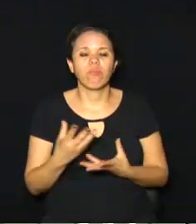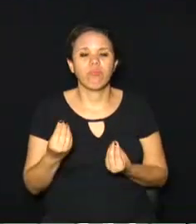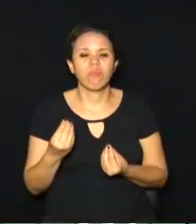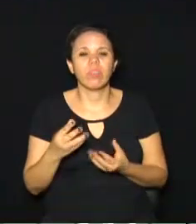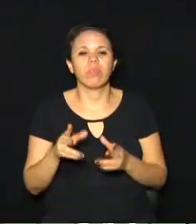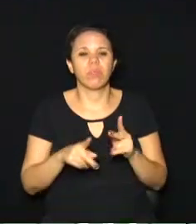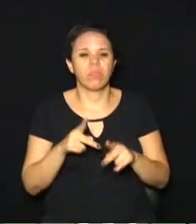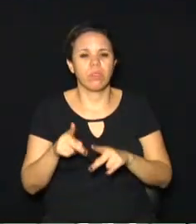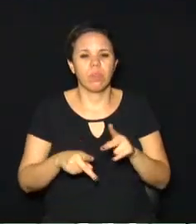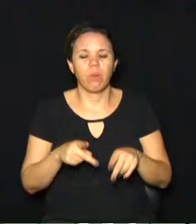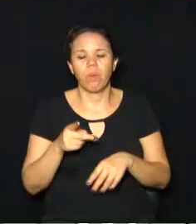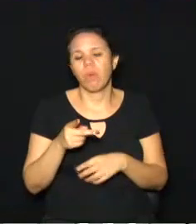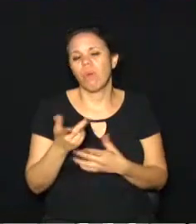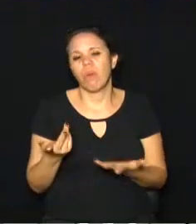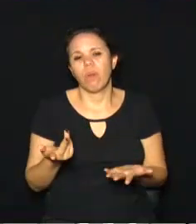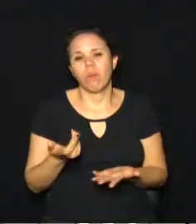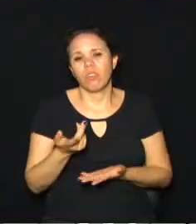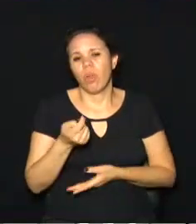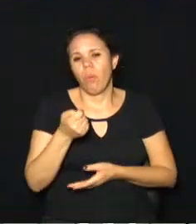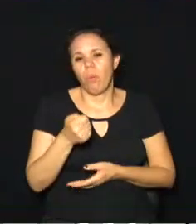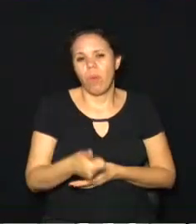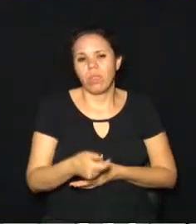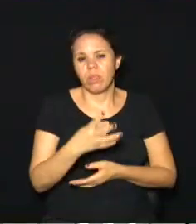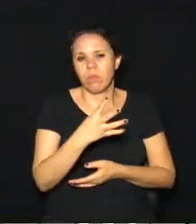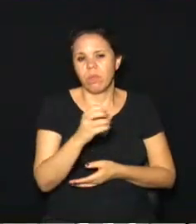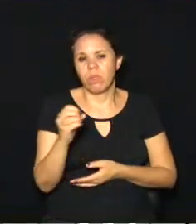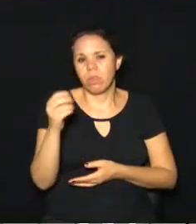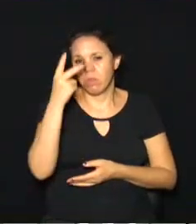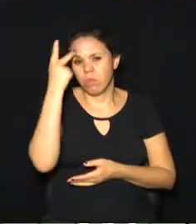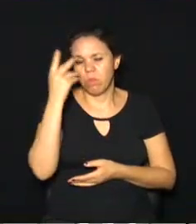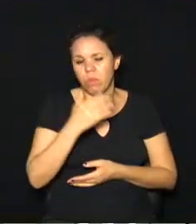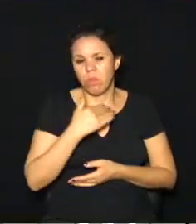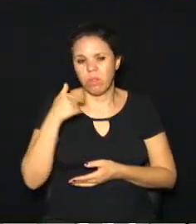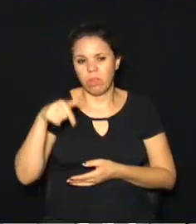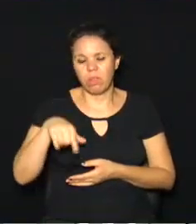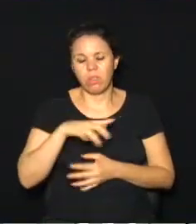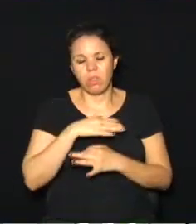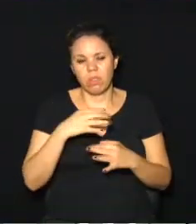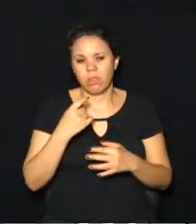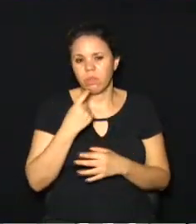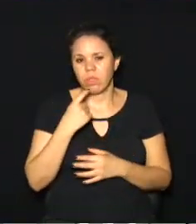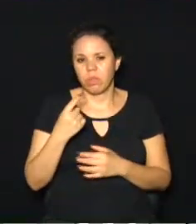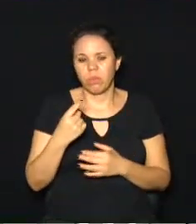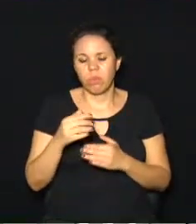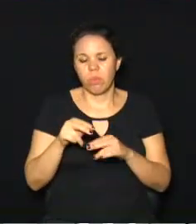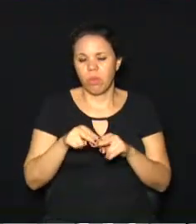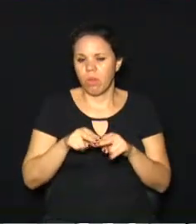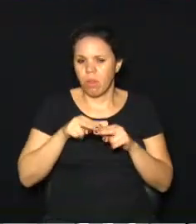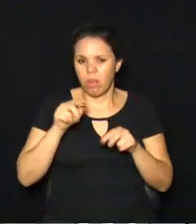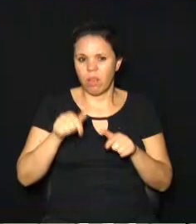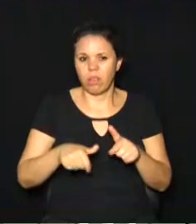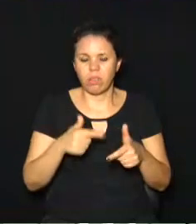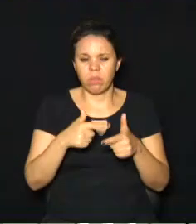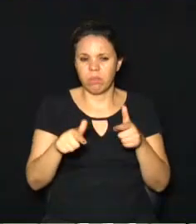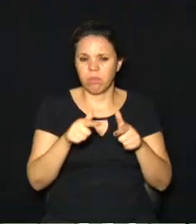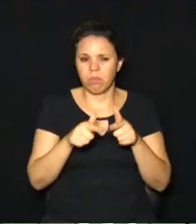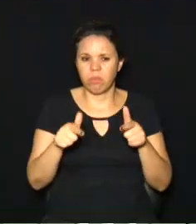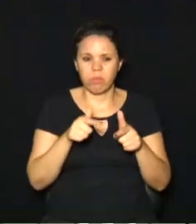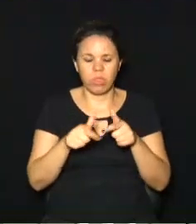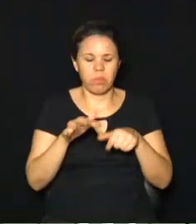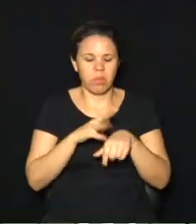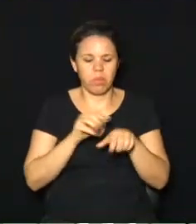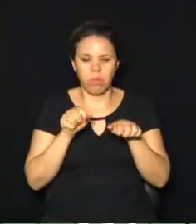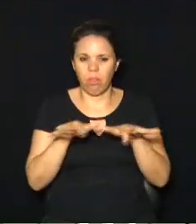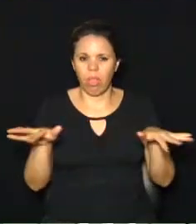quase 400 vidas perdidas na nossa cidade diante dessa situação de excepcionalidade, diante da pandemia que